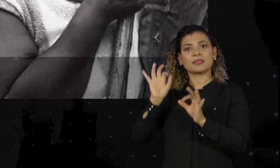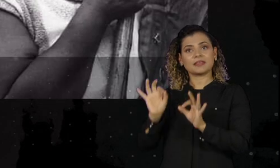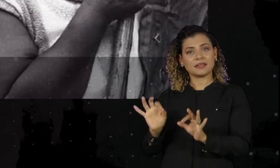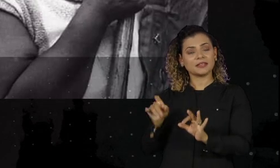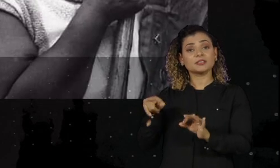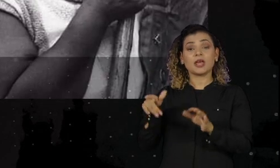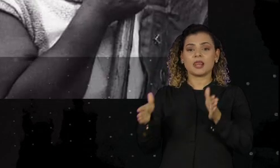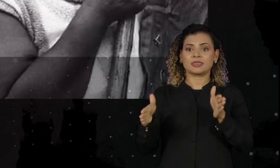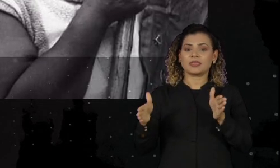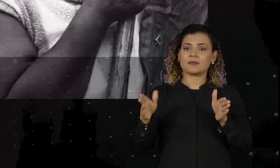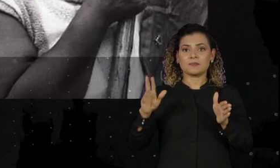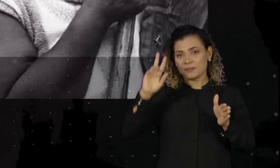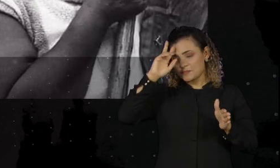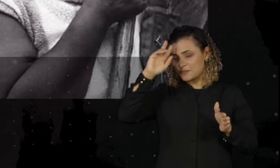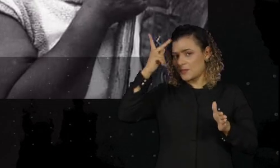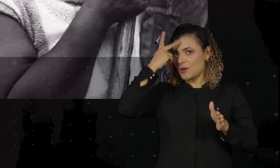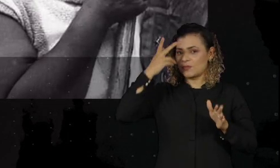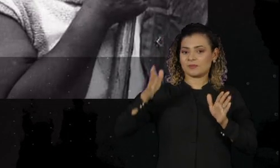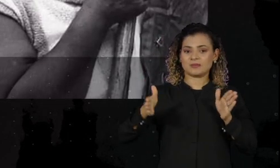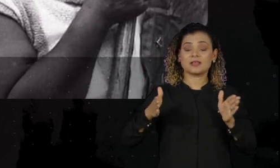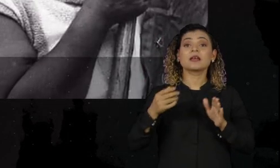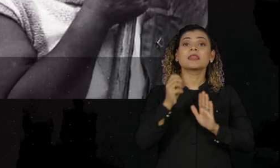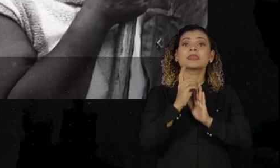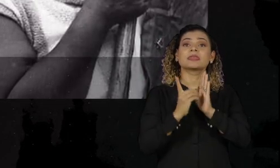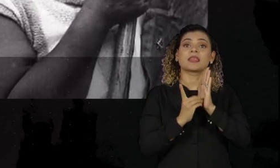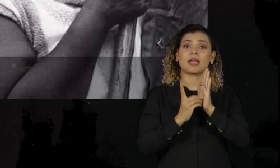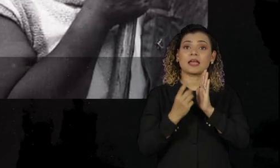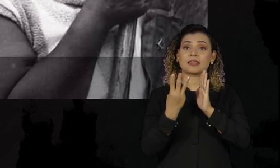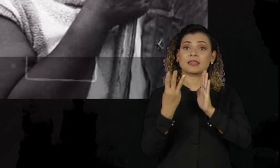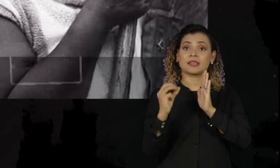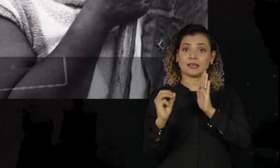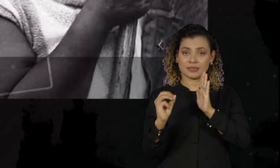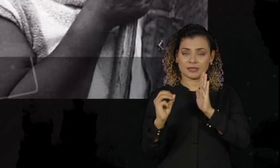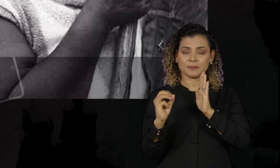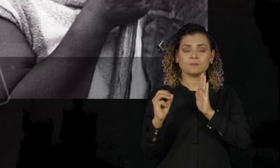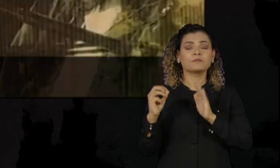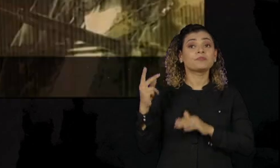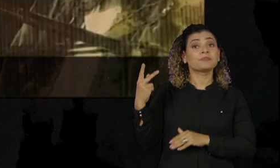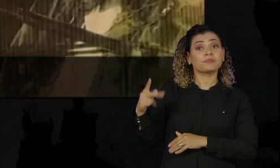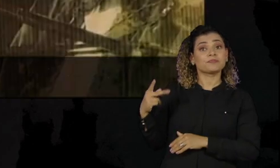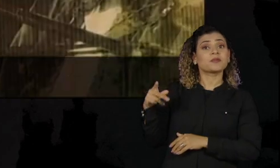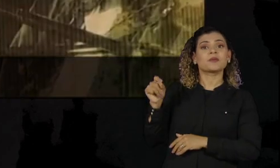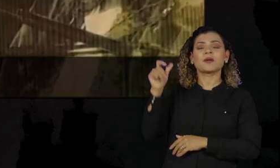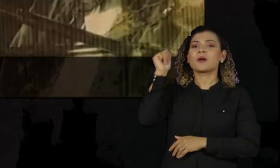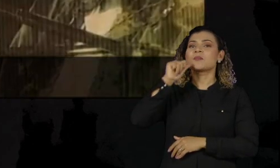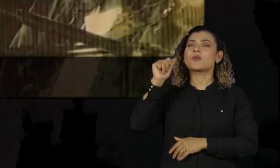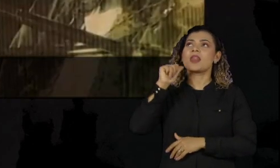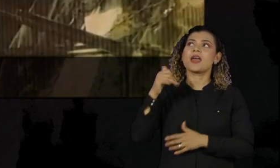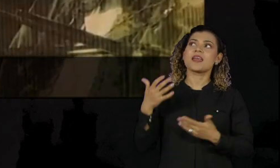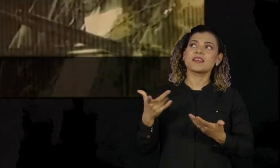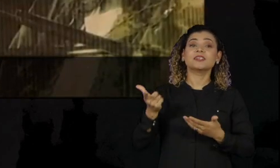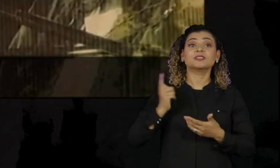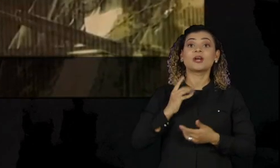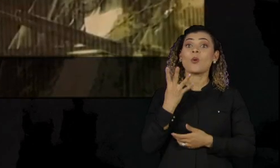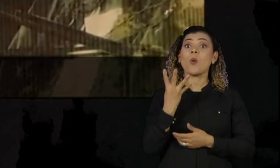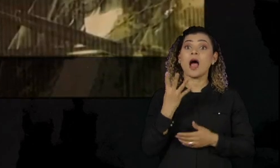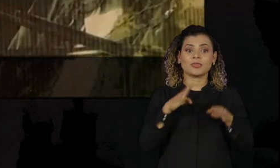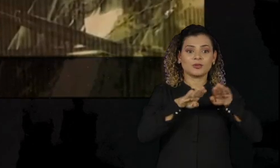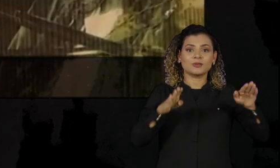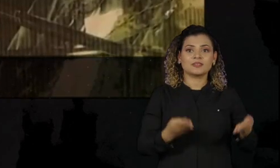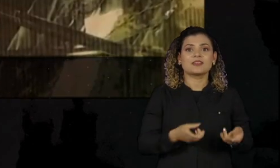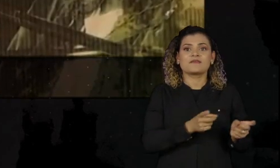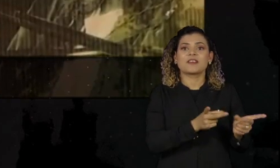do seu tempo na década de 30. Ela era uma mulher que tinha 4 bancas